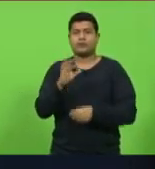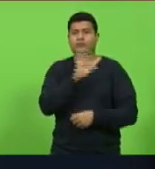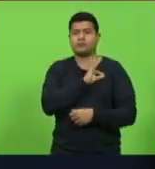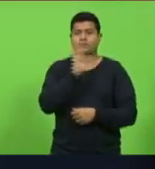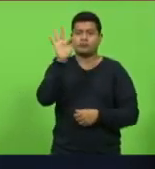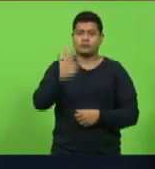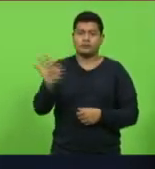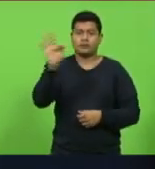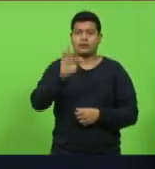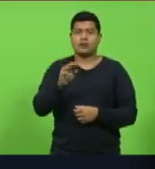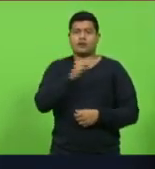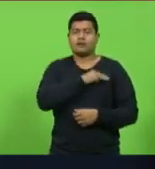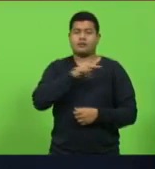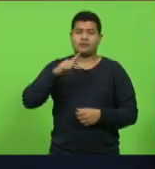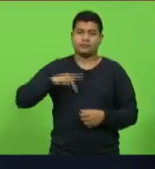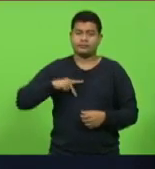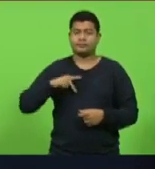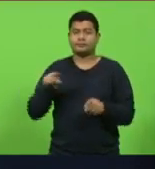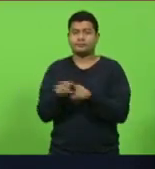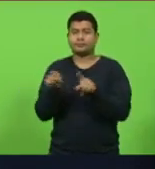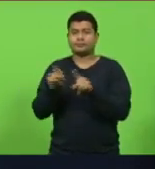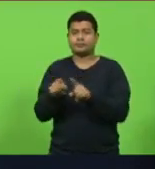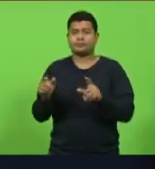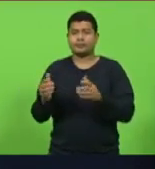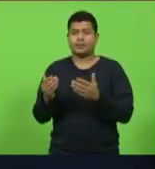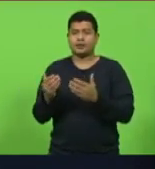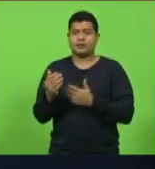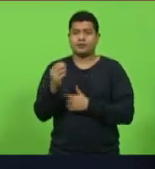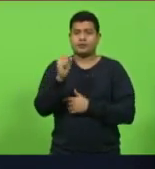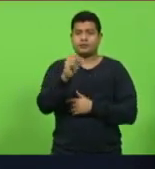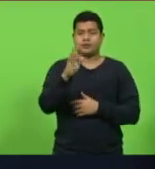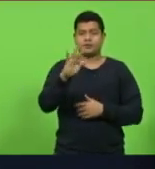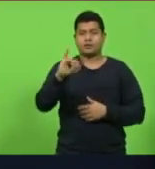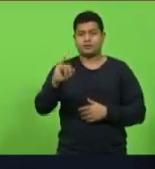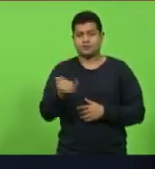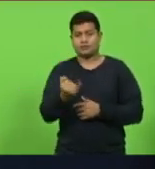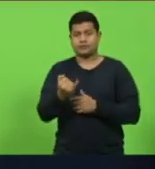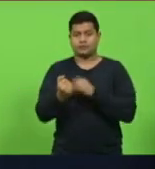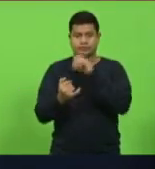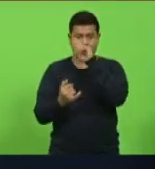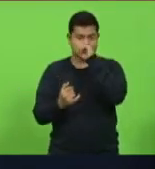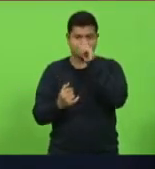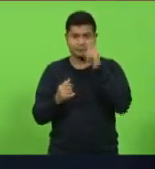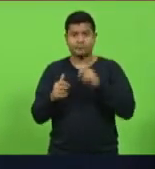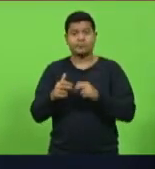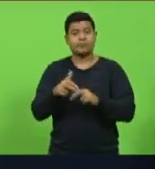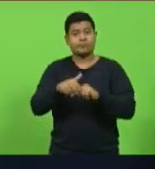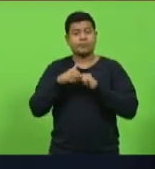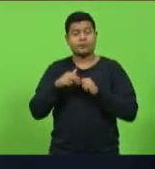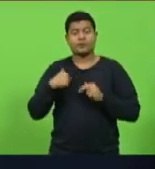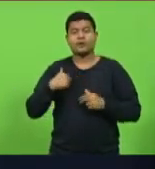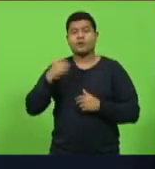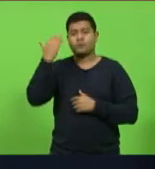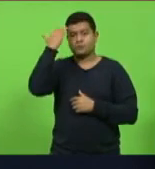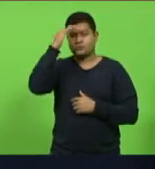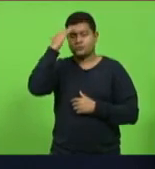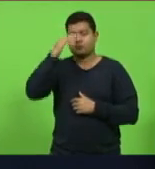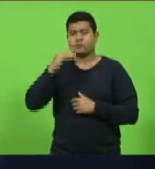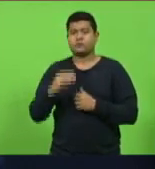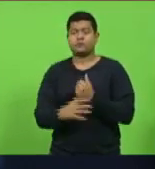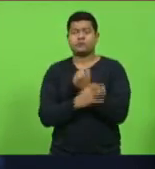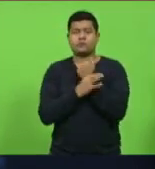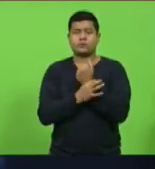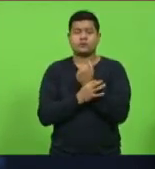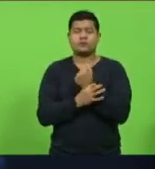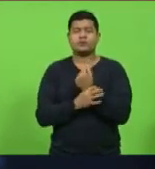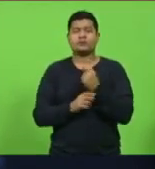Público Federal e do Superior Tribunal de Justiça permaneço portanto convicto e seguro de